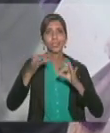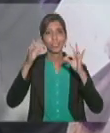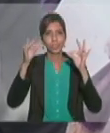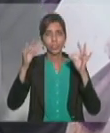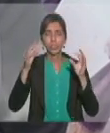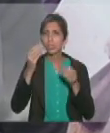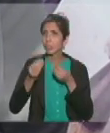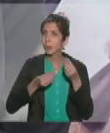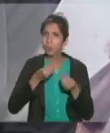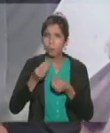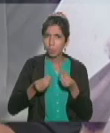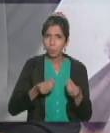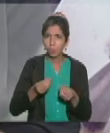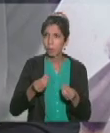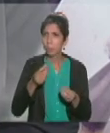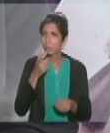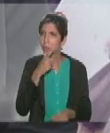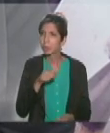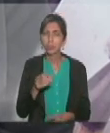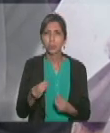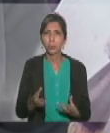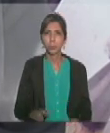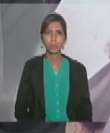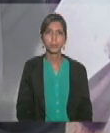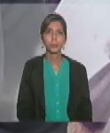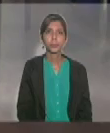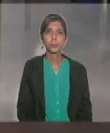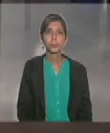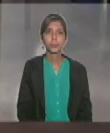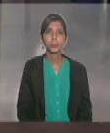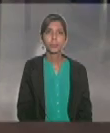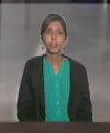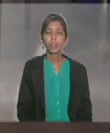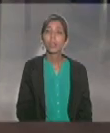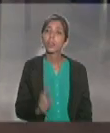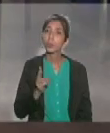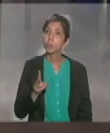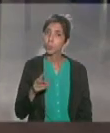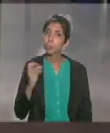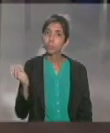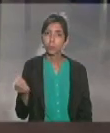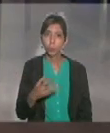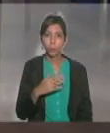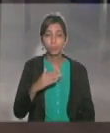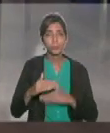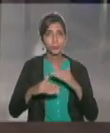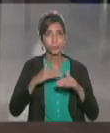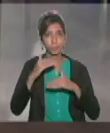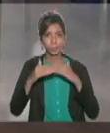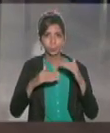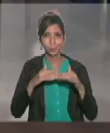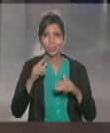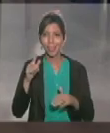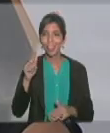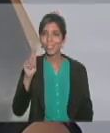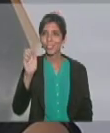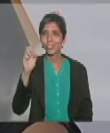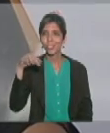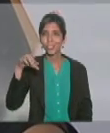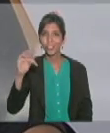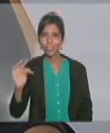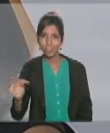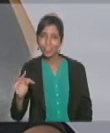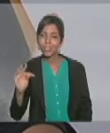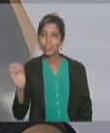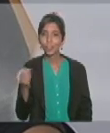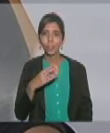Educacionais. O que é isso? Como é que tem acontecido isso? Então, a gente está falando de inovação, né? O GENT, que é assim que a gente chama, no